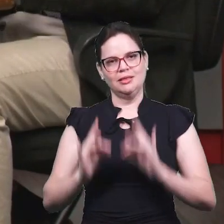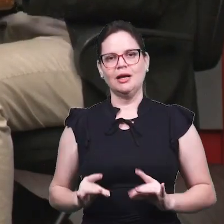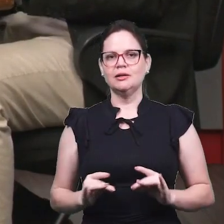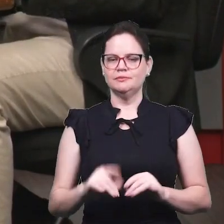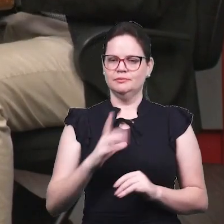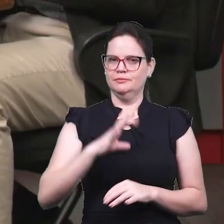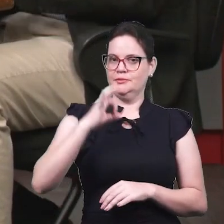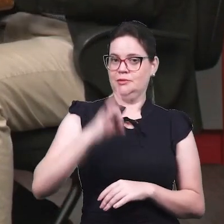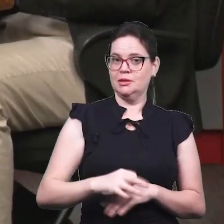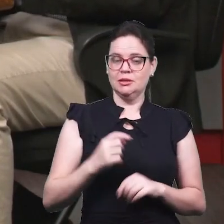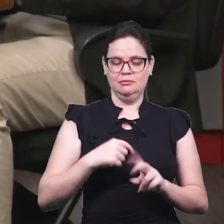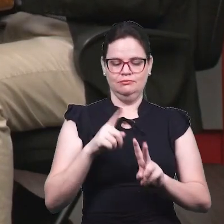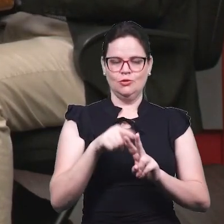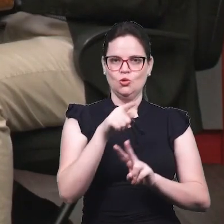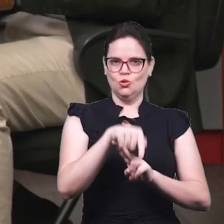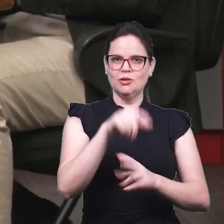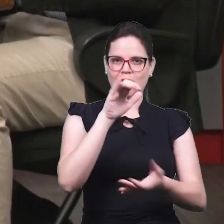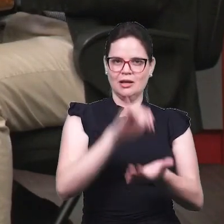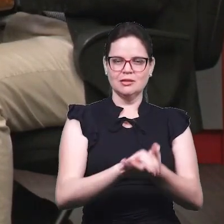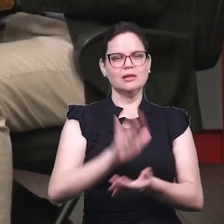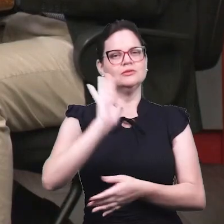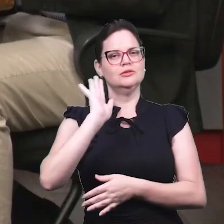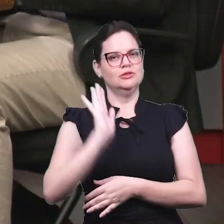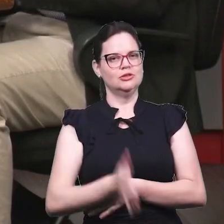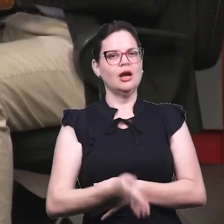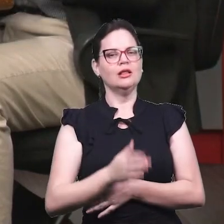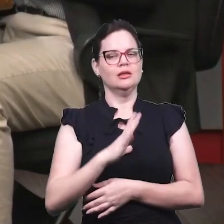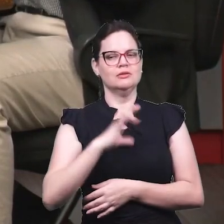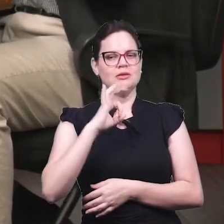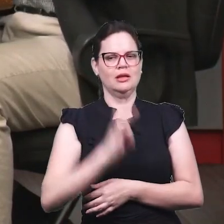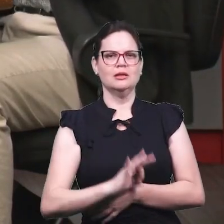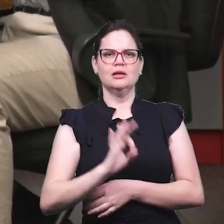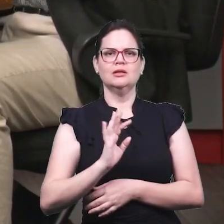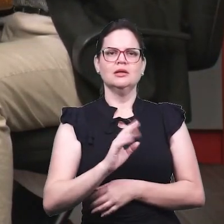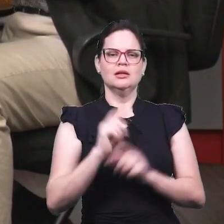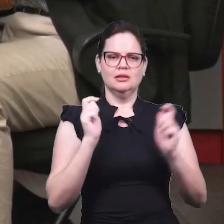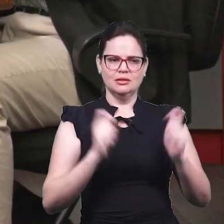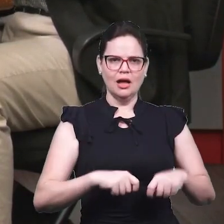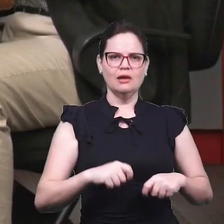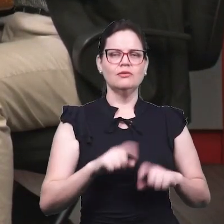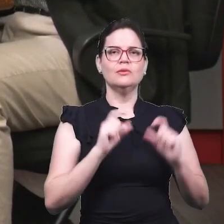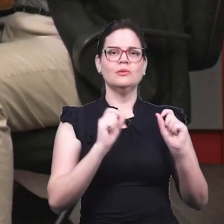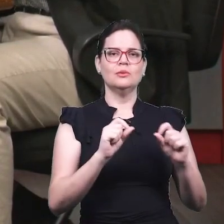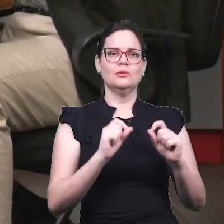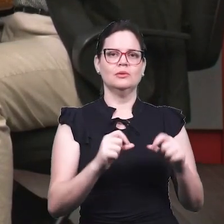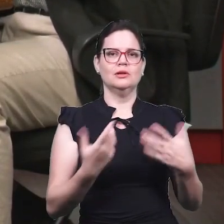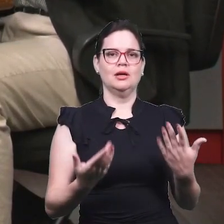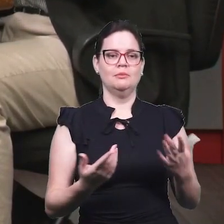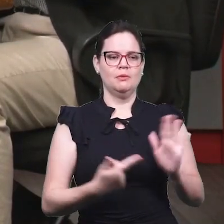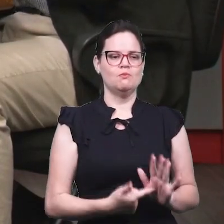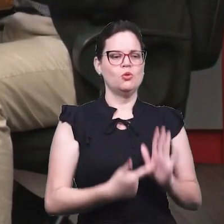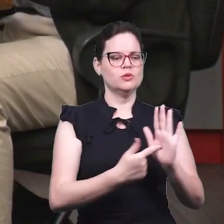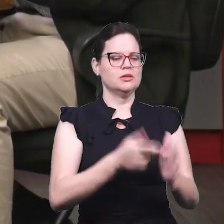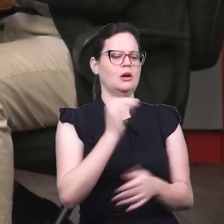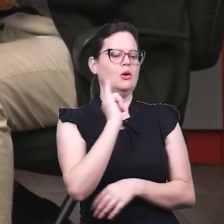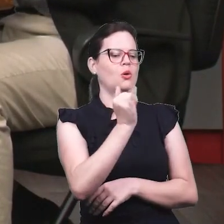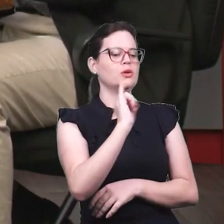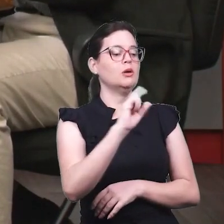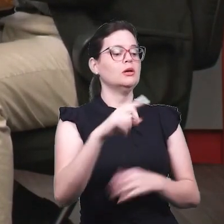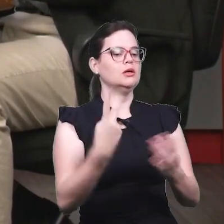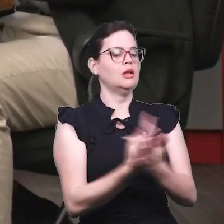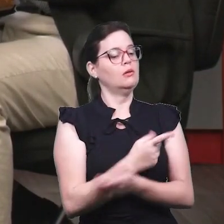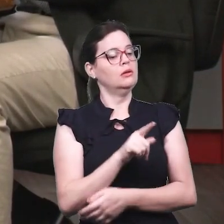Então, certamente, Priscila e Áquila já podiam passar para Paulo a